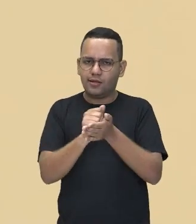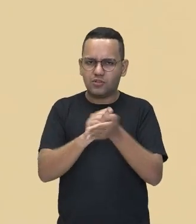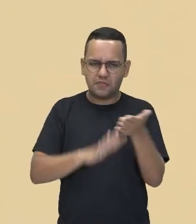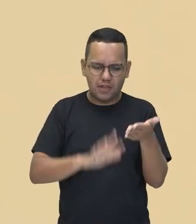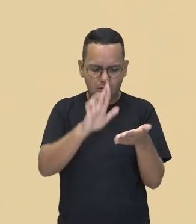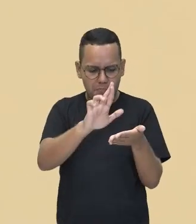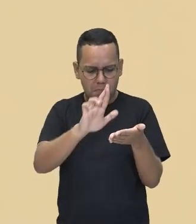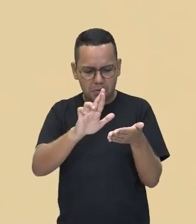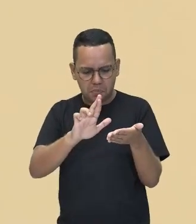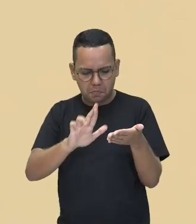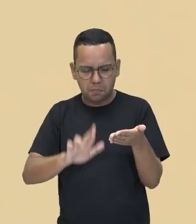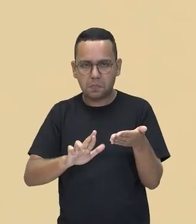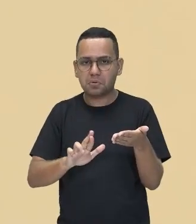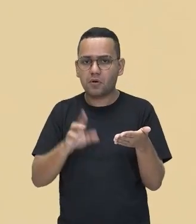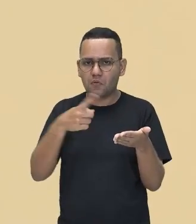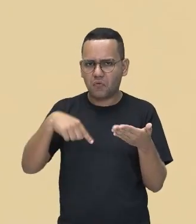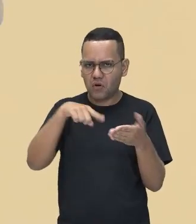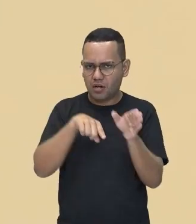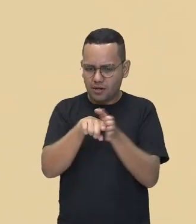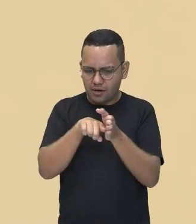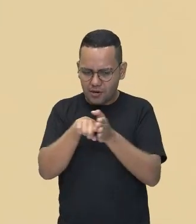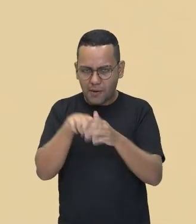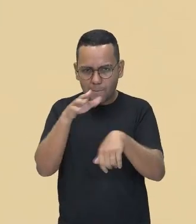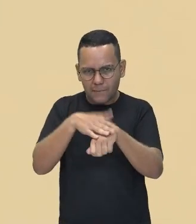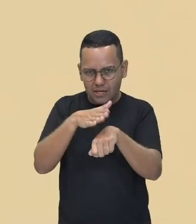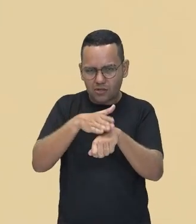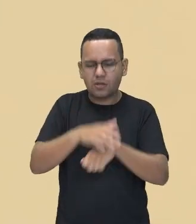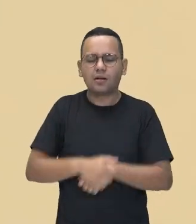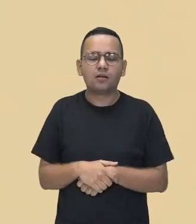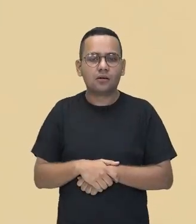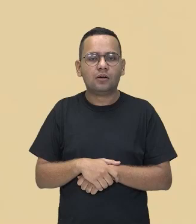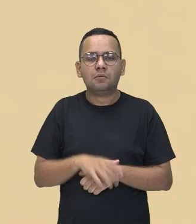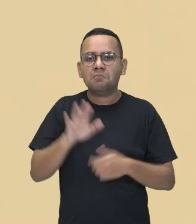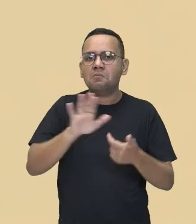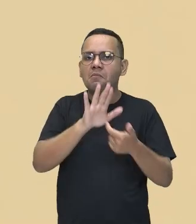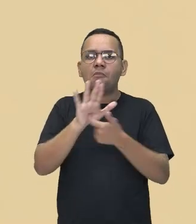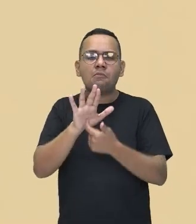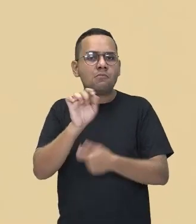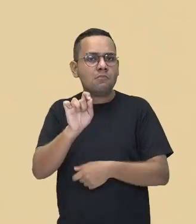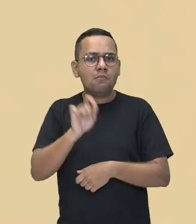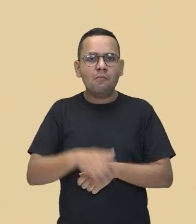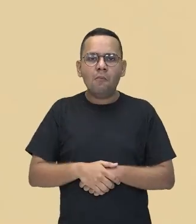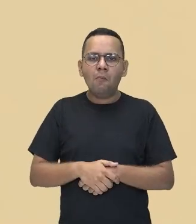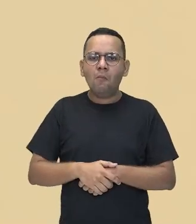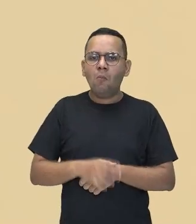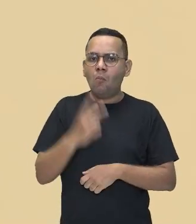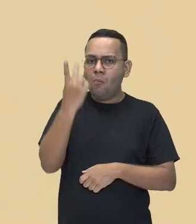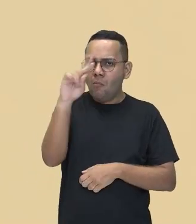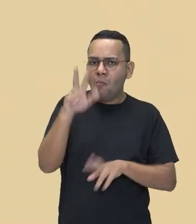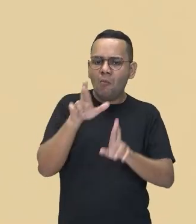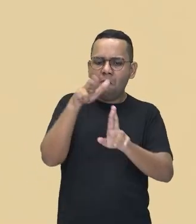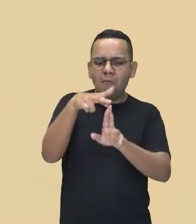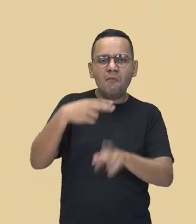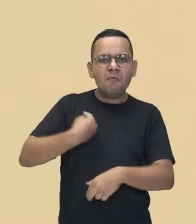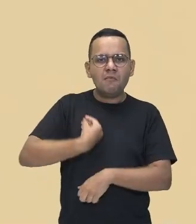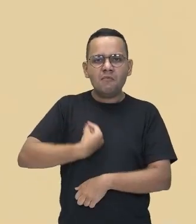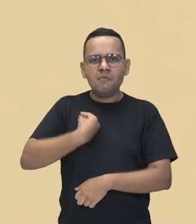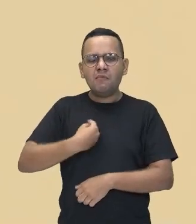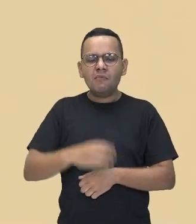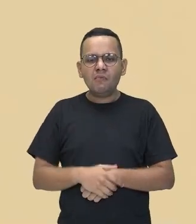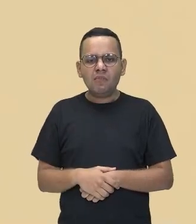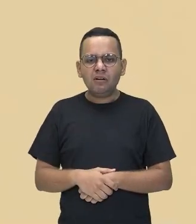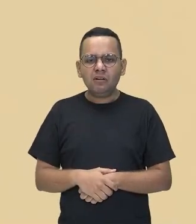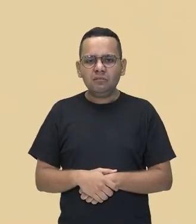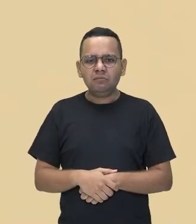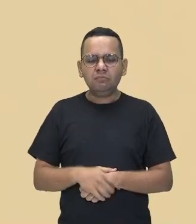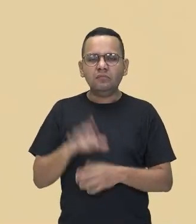nesse seu fazer pesquisa, né, de nos mostrar, então, essa tua realidade. Isso é importante. Por quê? Porque é um